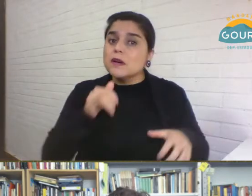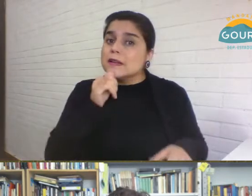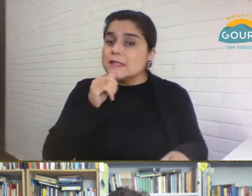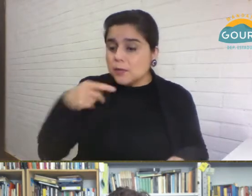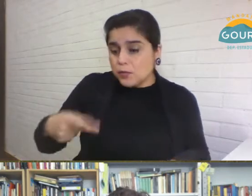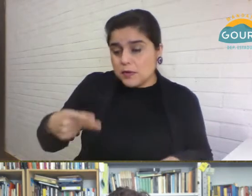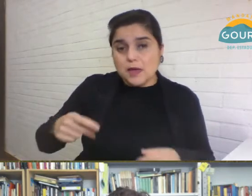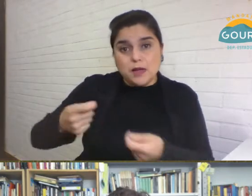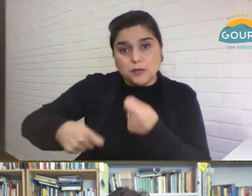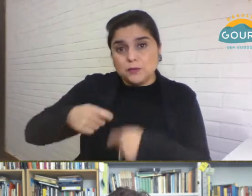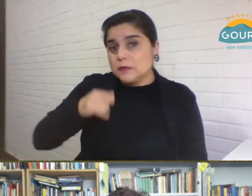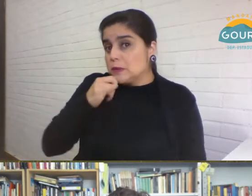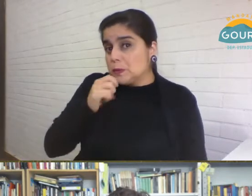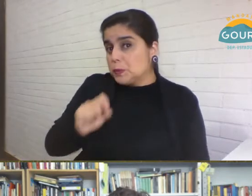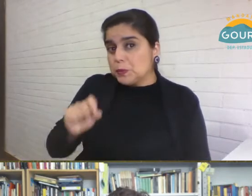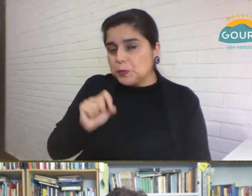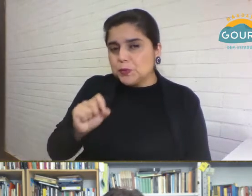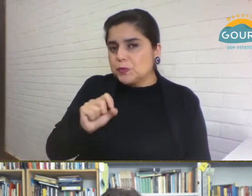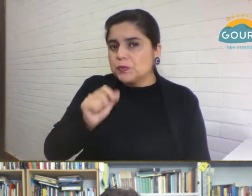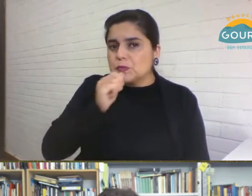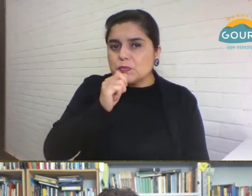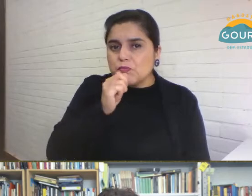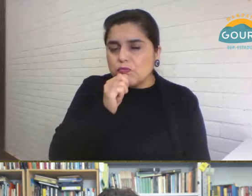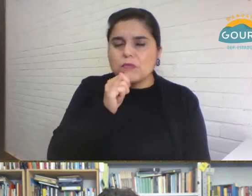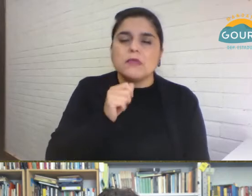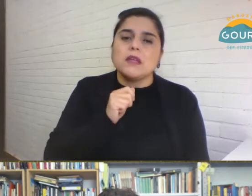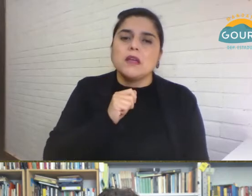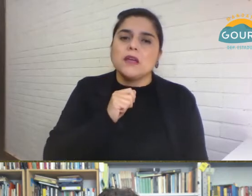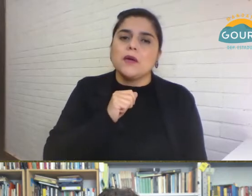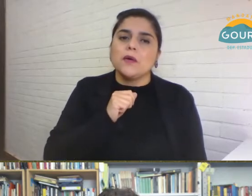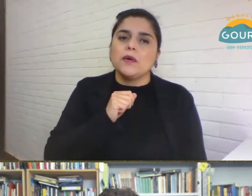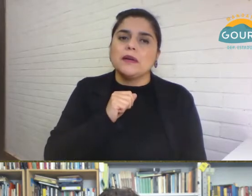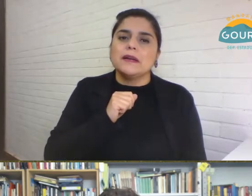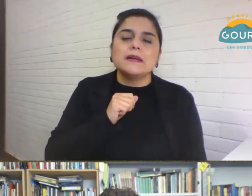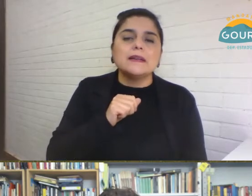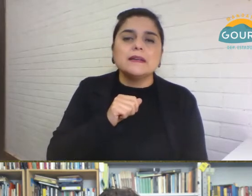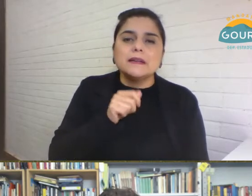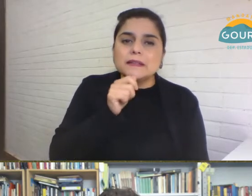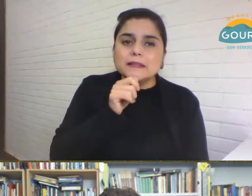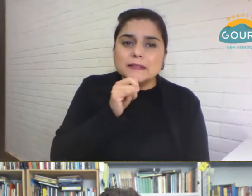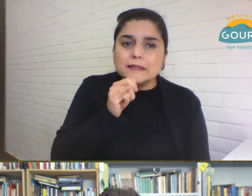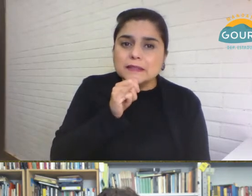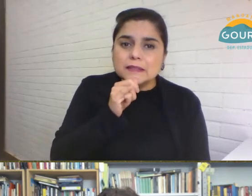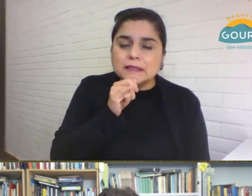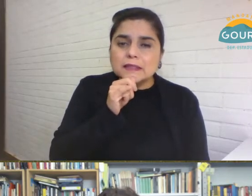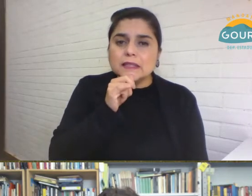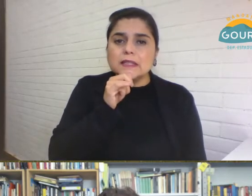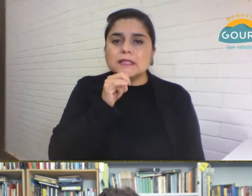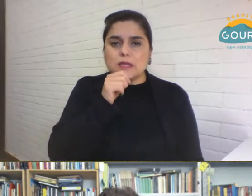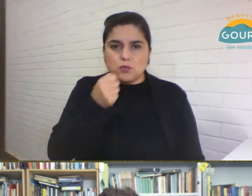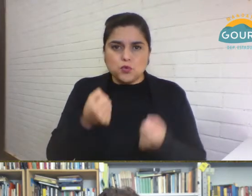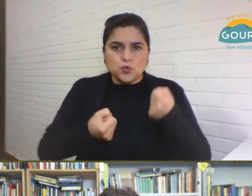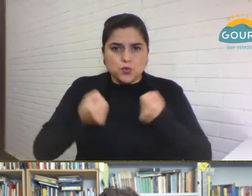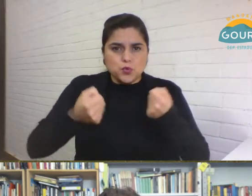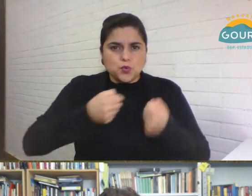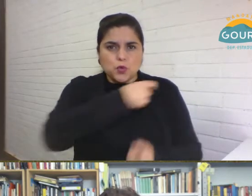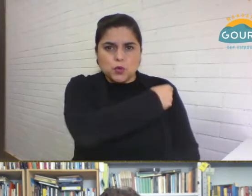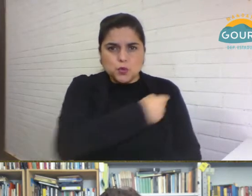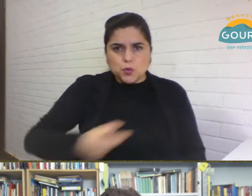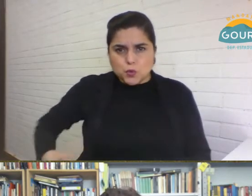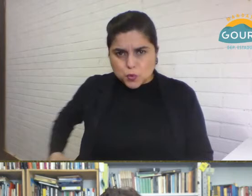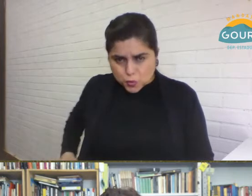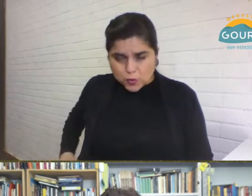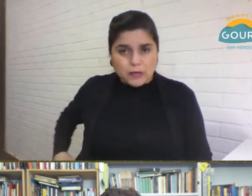Por exemplo, o facto de não usar o cinto de segurança quando conduzimos ou quando